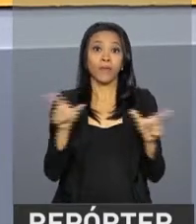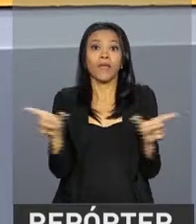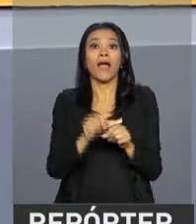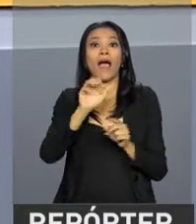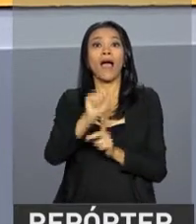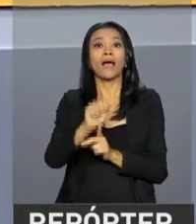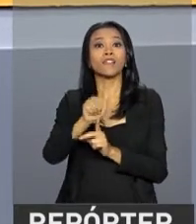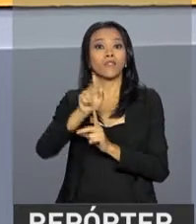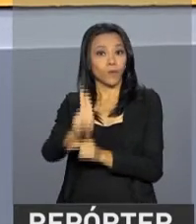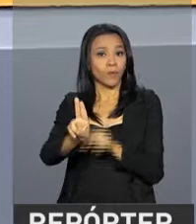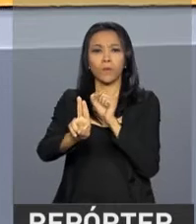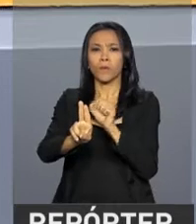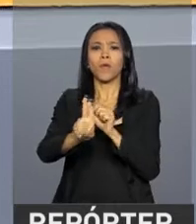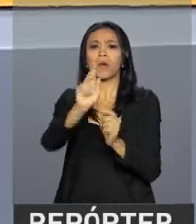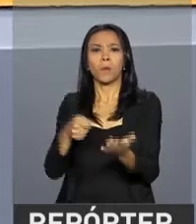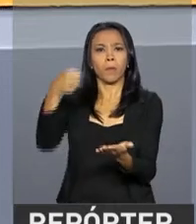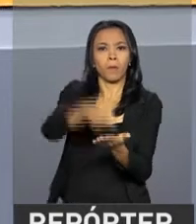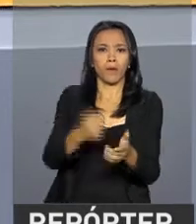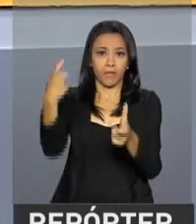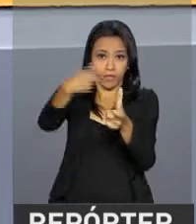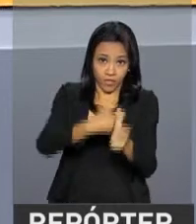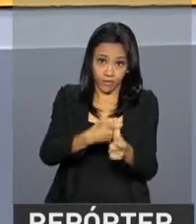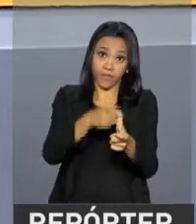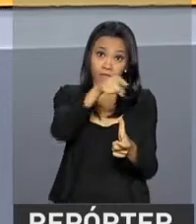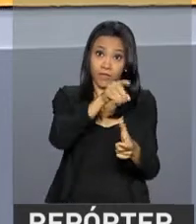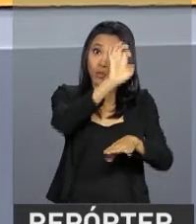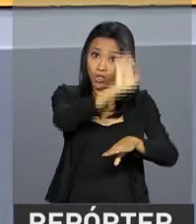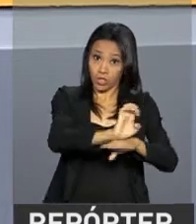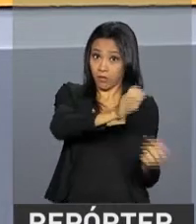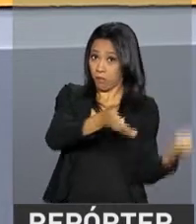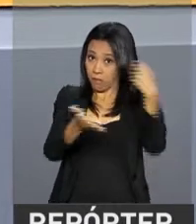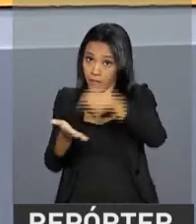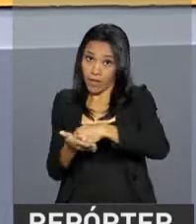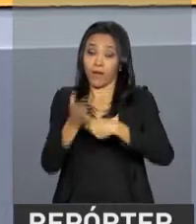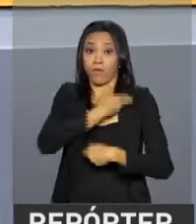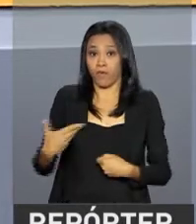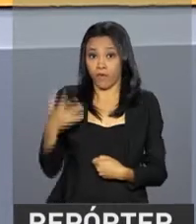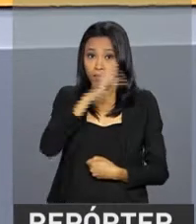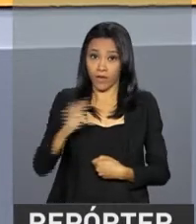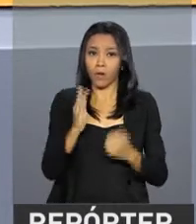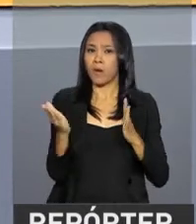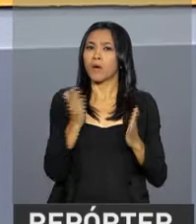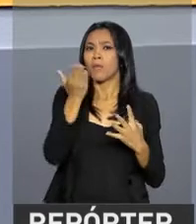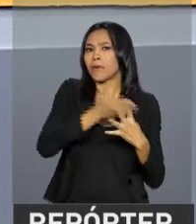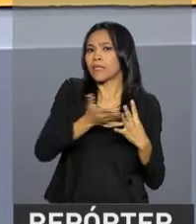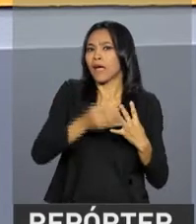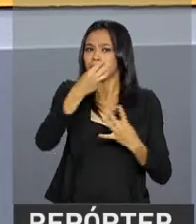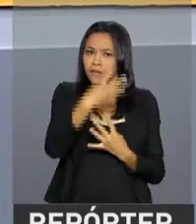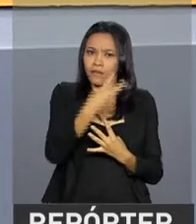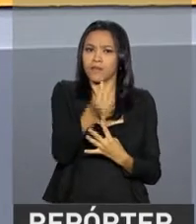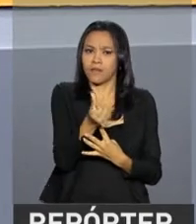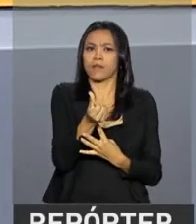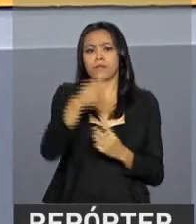Geral da União, a AGU. O pagamento da dívida do Estado com a União poderá ser feito em até 36 meses. As